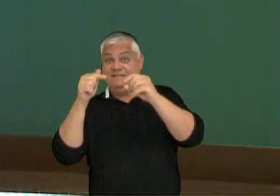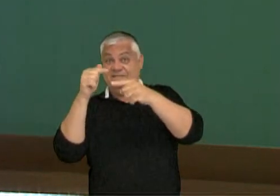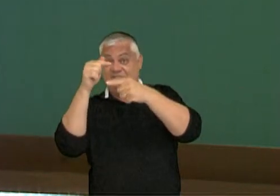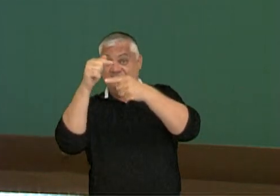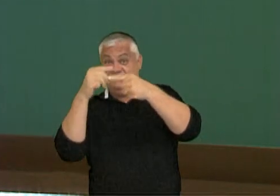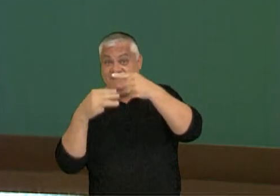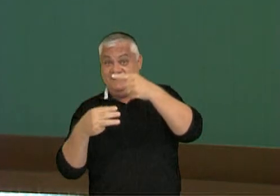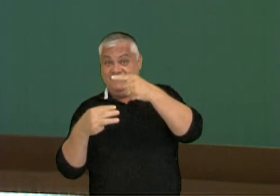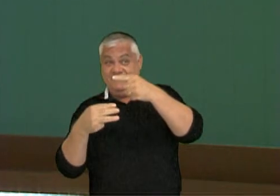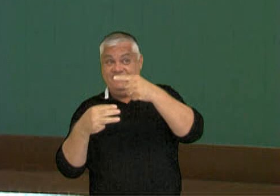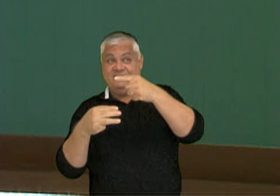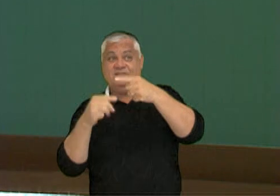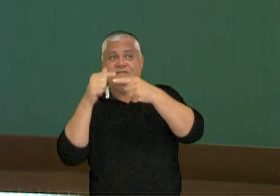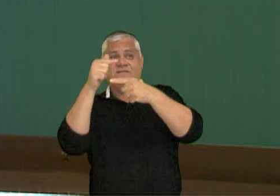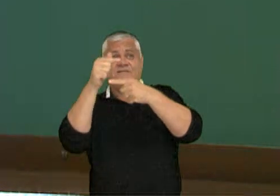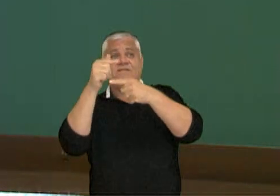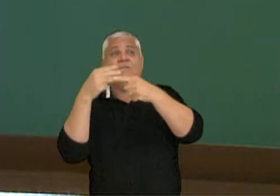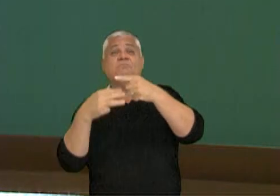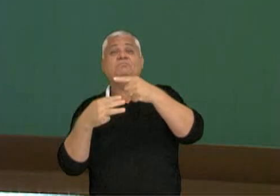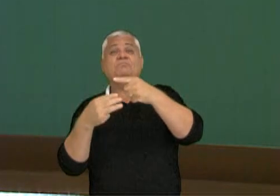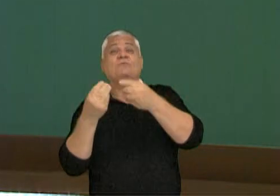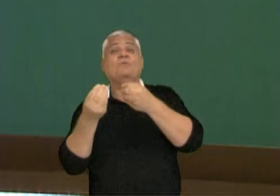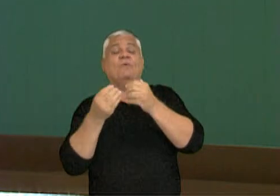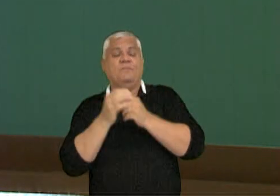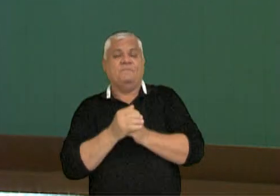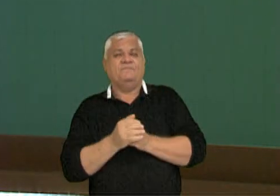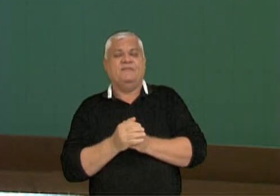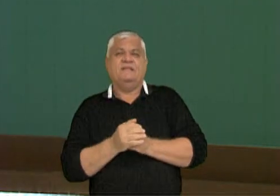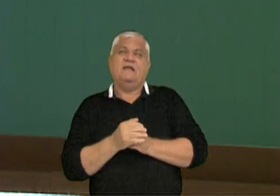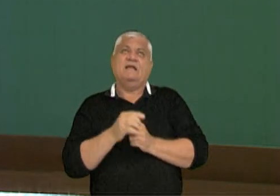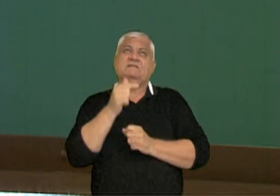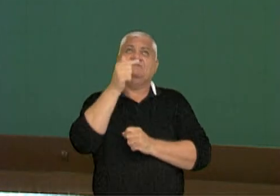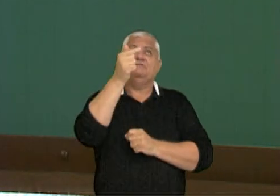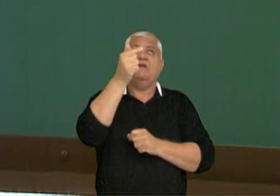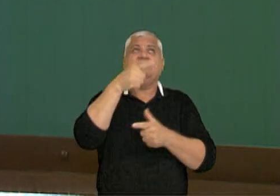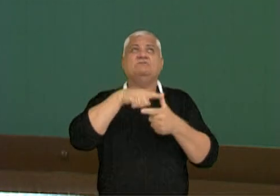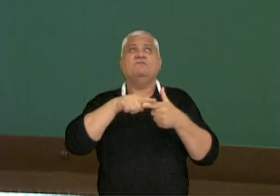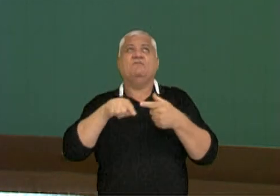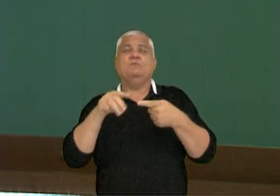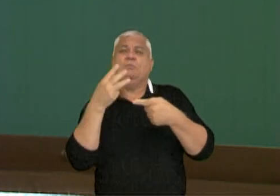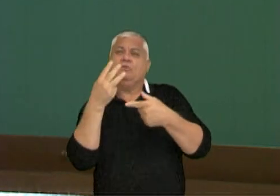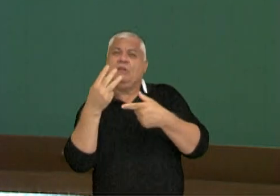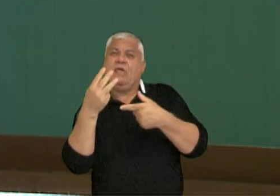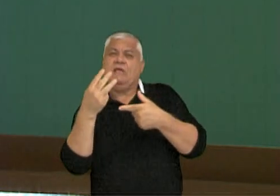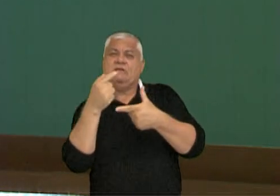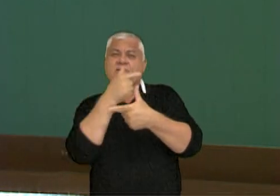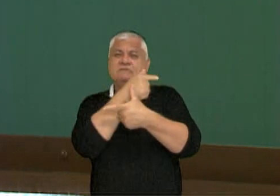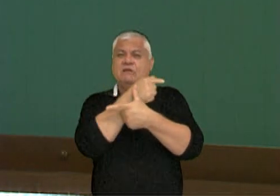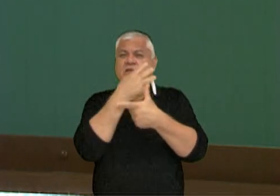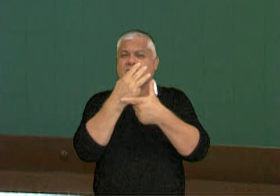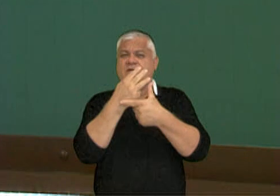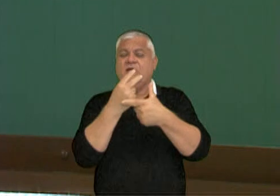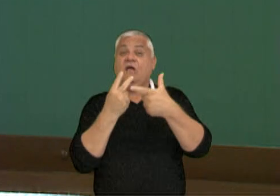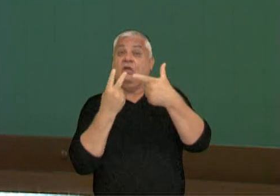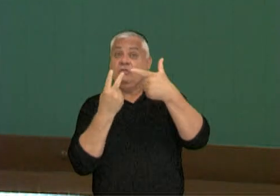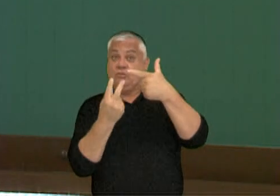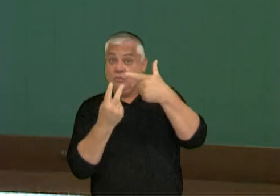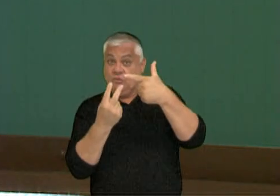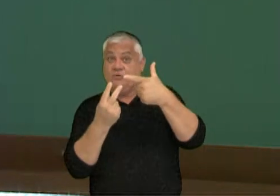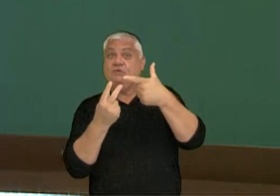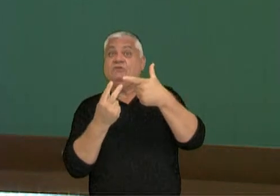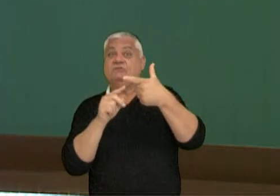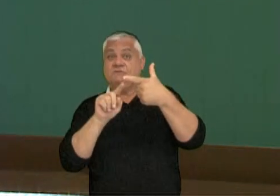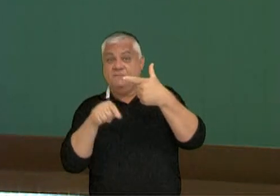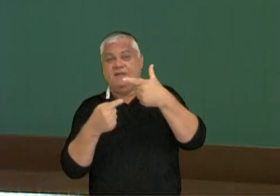eu dividir os 7/3, se você for fazer a divisão lá no seu caderno, vai dar 2 inteiros